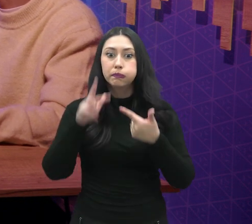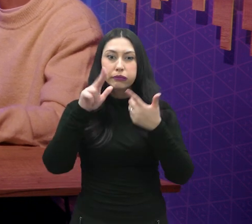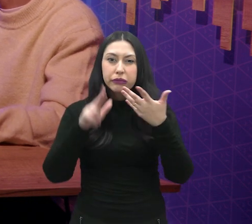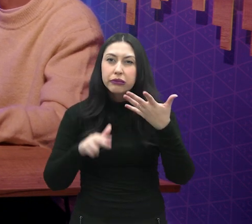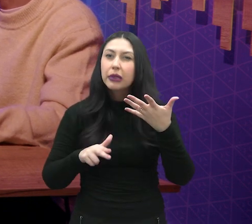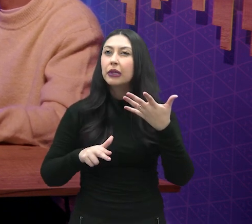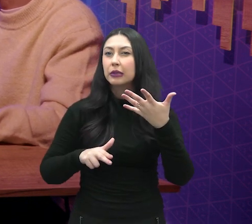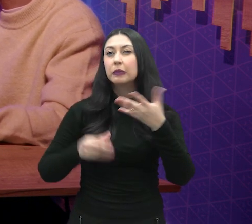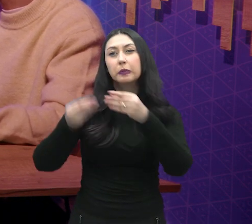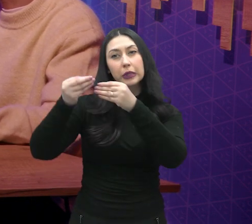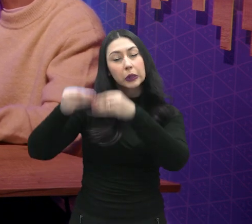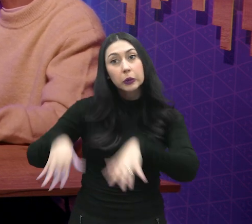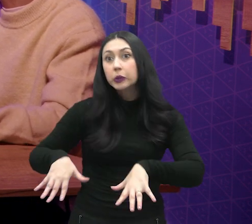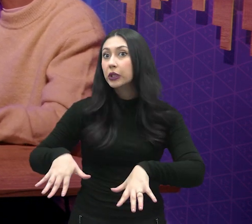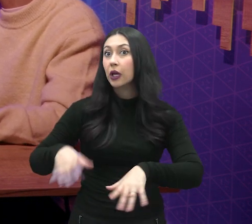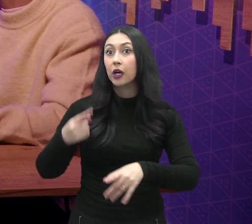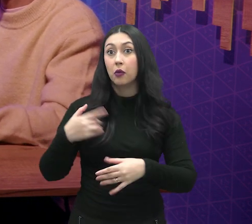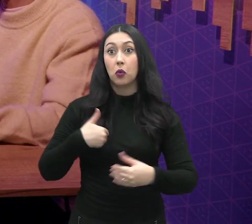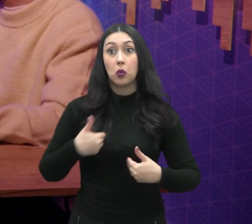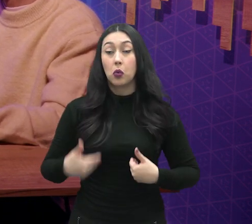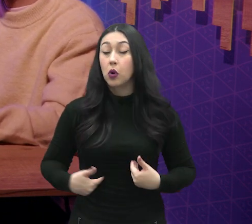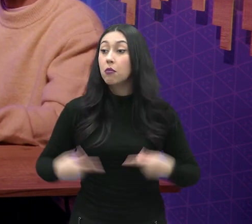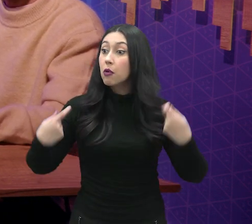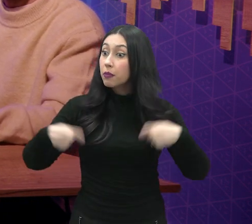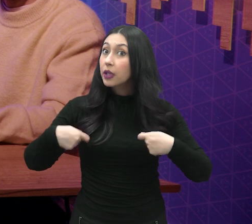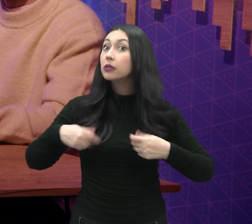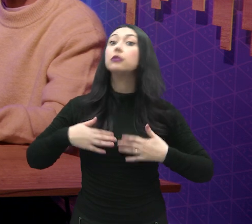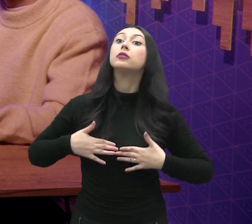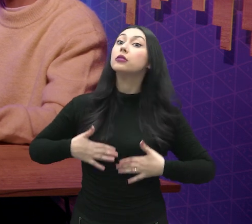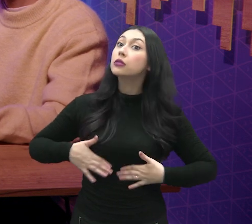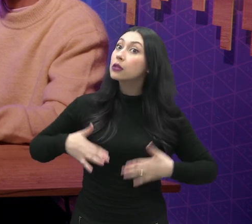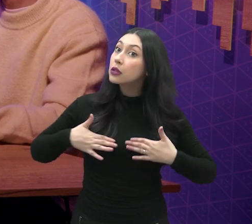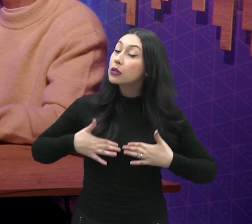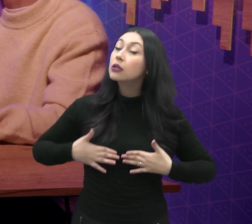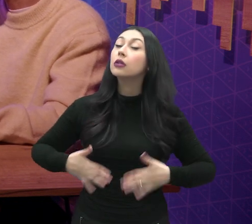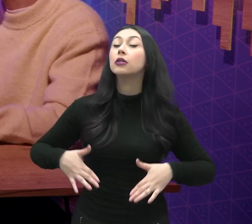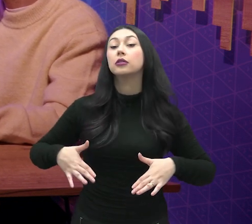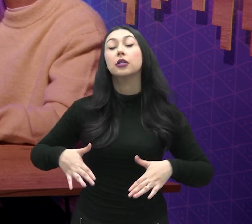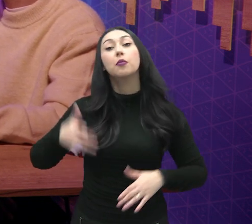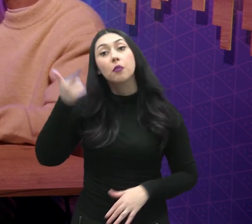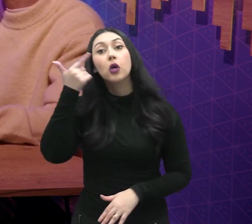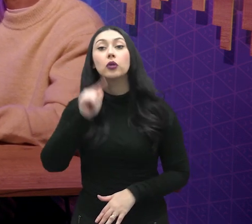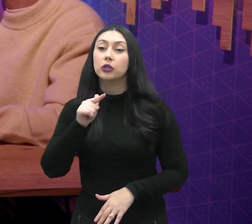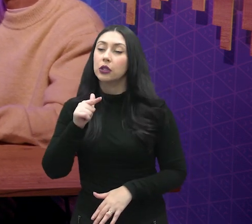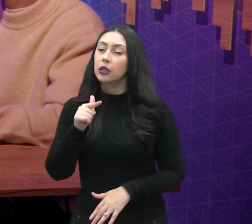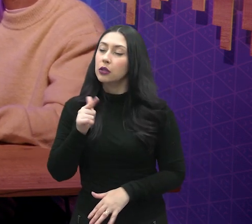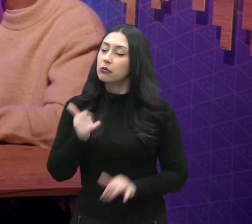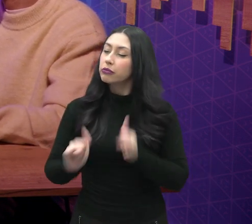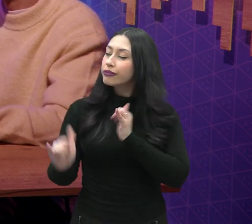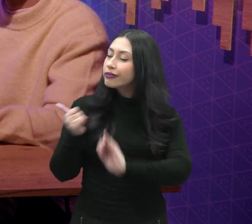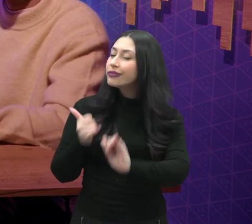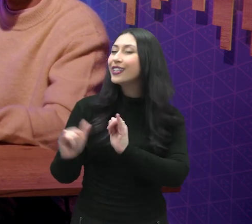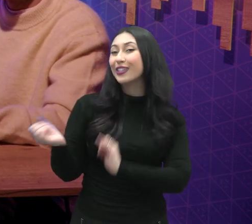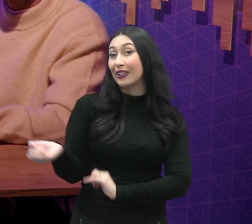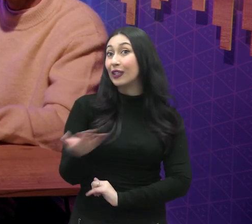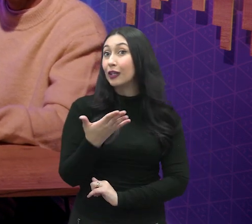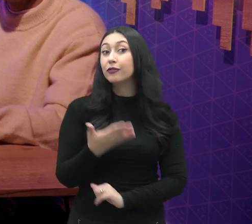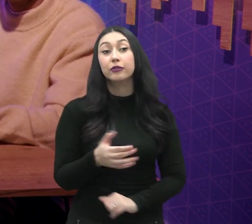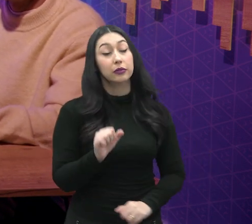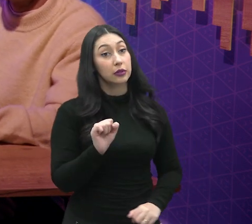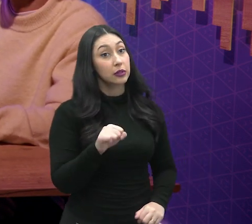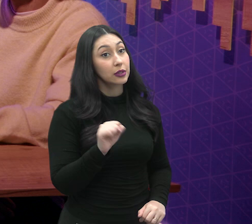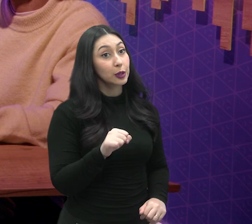tudo desregulado, né? Inteiro, o corpo entende que você precisa descansar para que você possa ser reconfigurado, né?